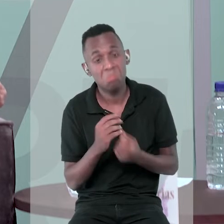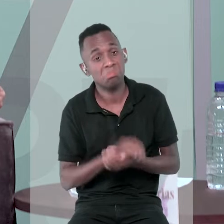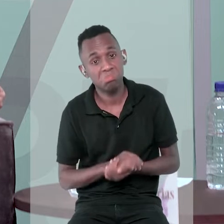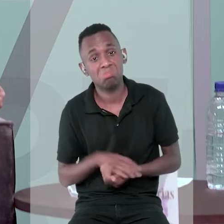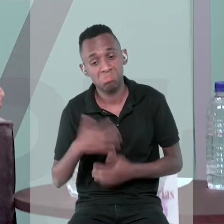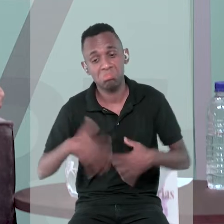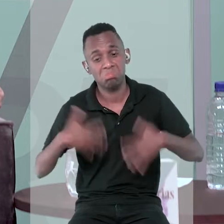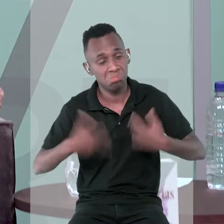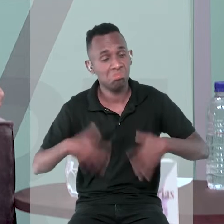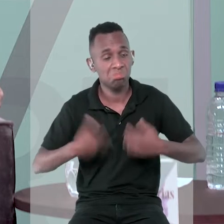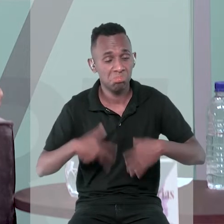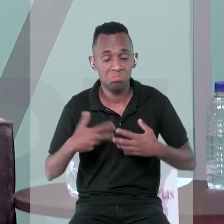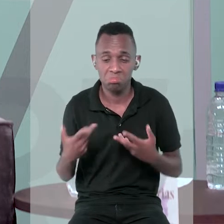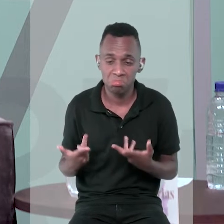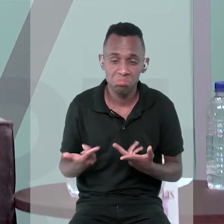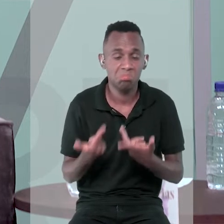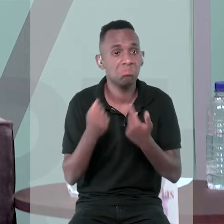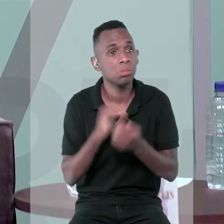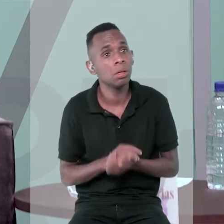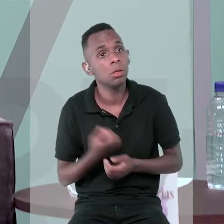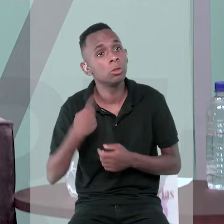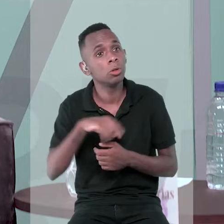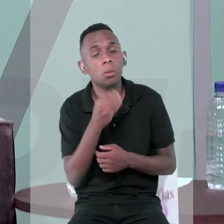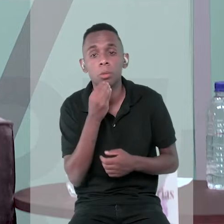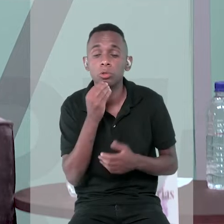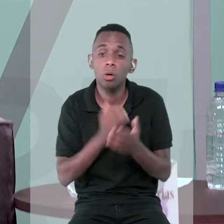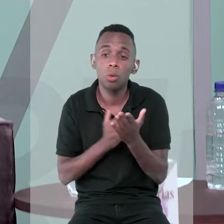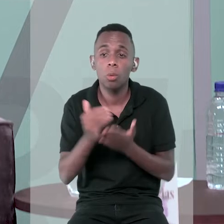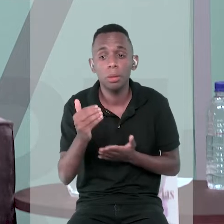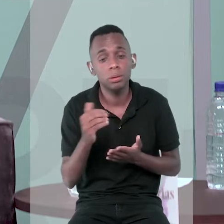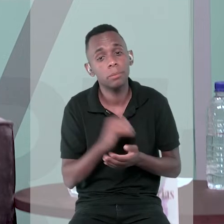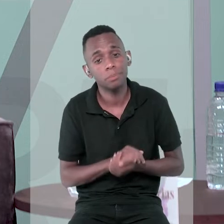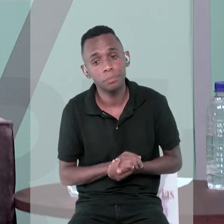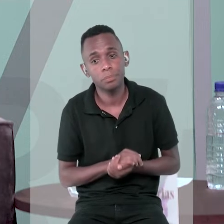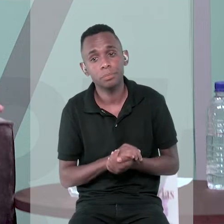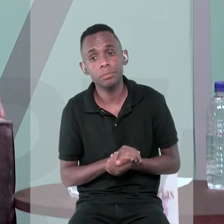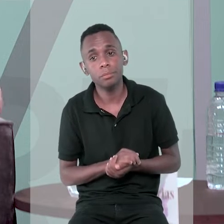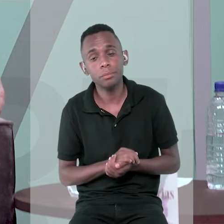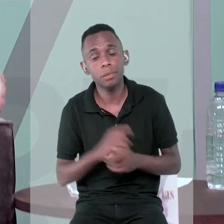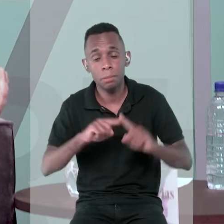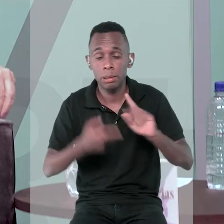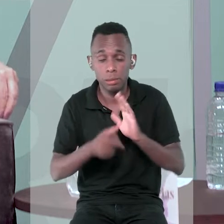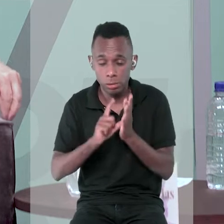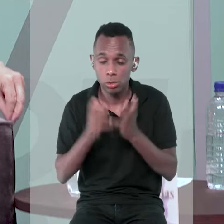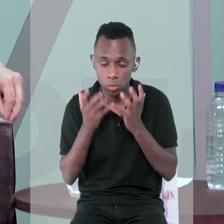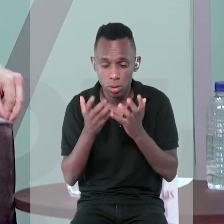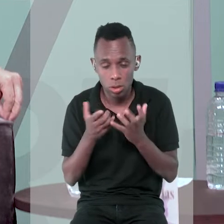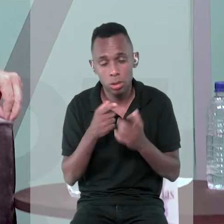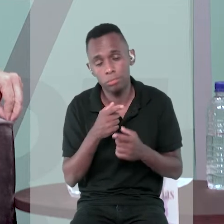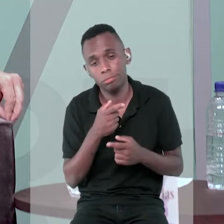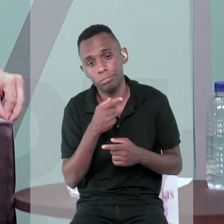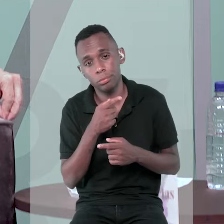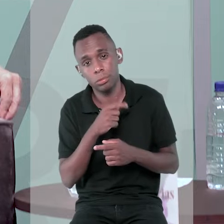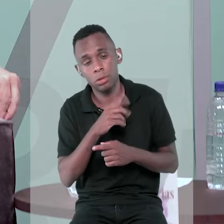coisa fascinante, né? A gente podia começar, Isabelle... não, mas só uma coisa que eu queria antes de você falar